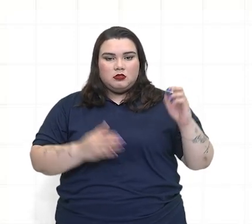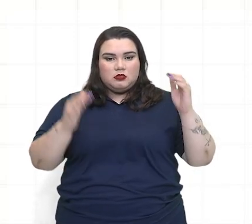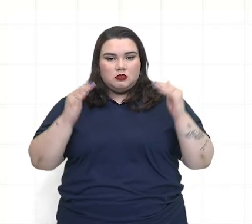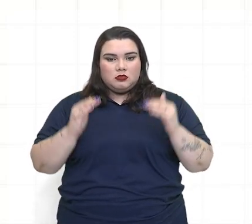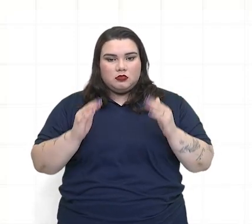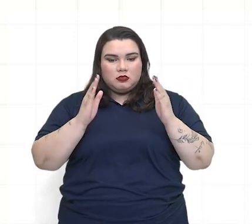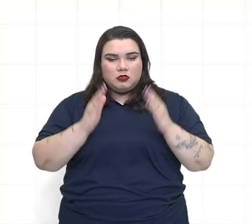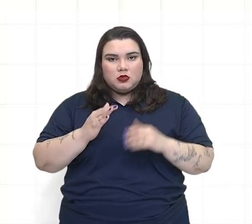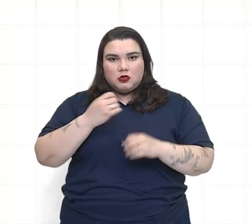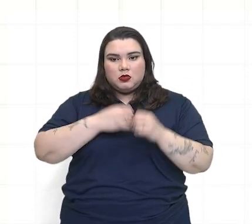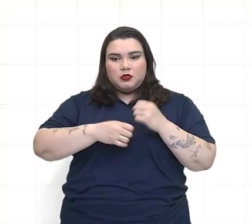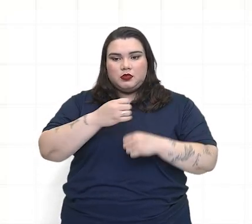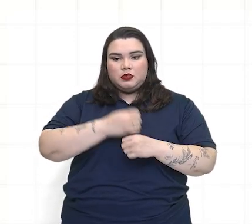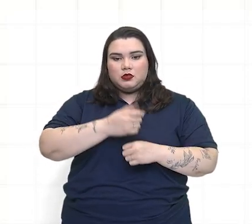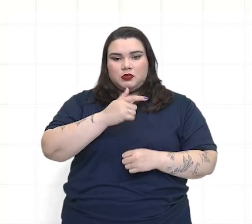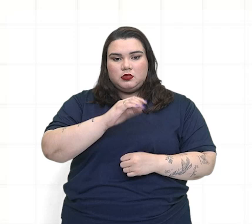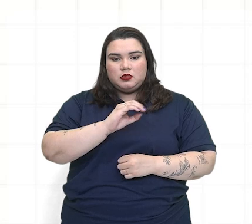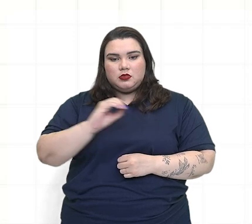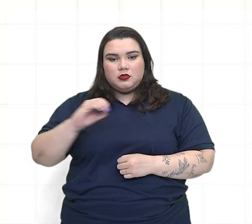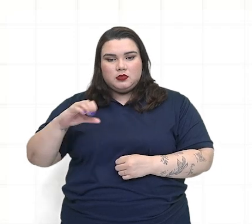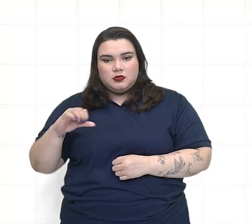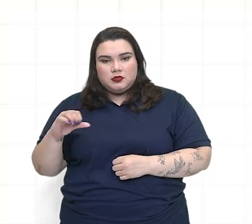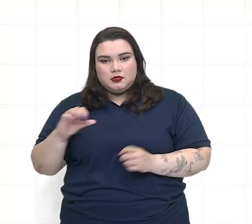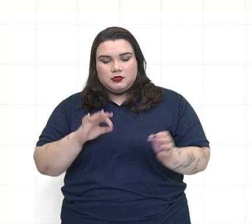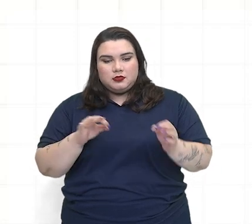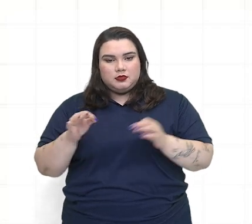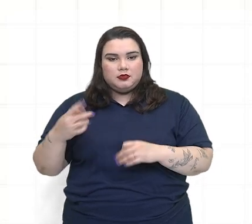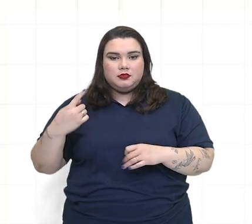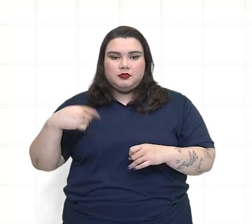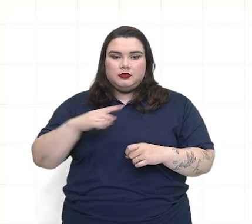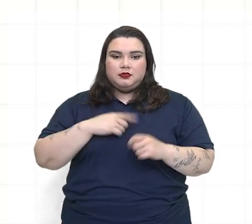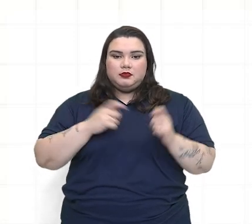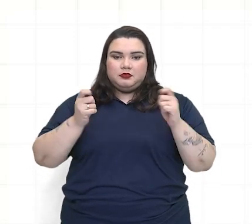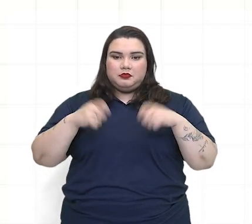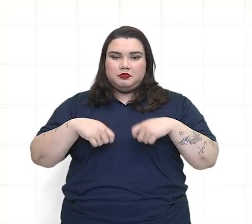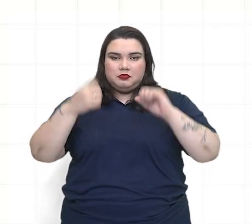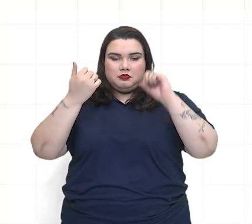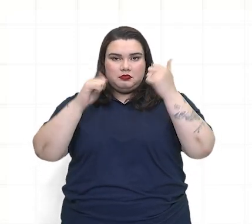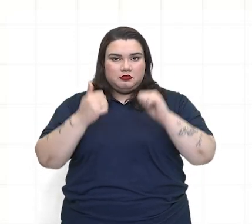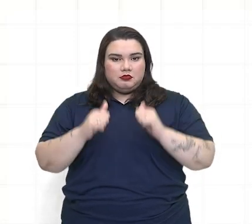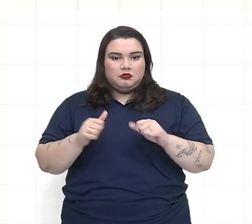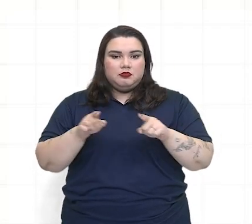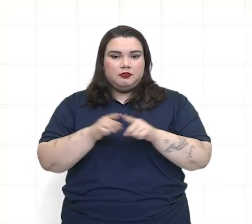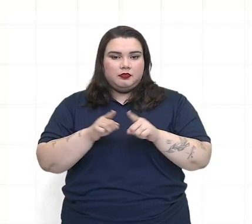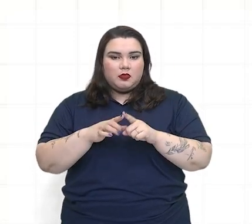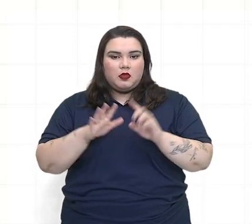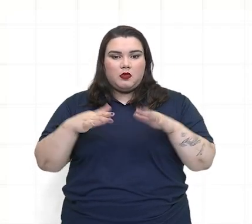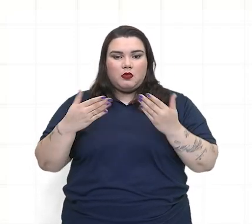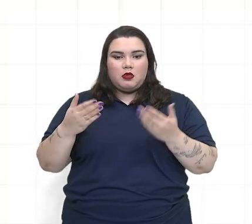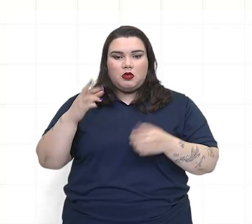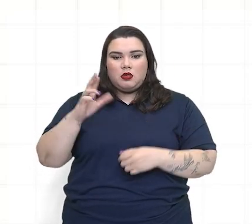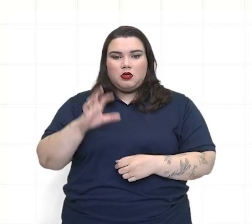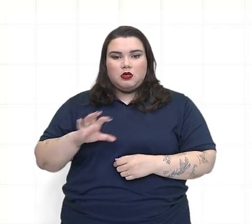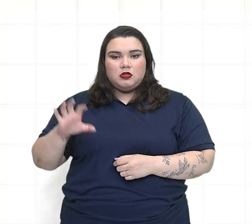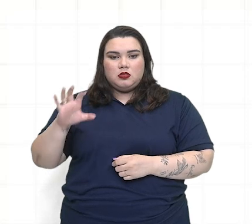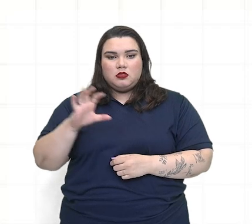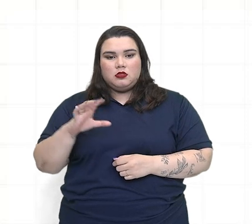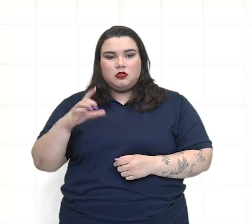né, 2009. Então, a gente pode fazer também essas análises aí, ó. Qual a região com